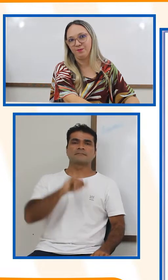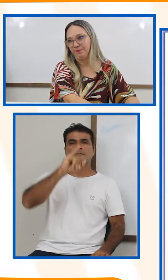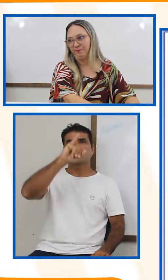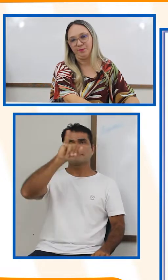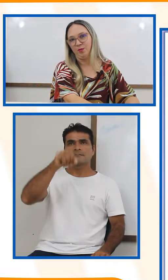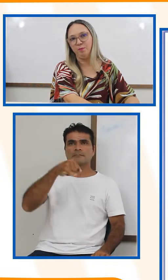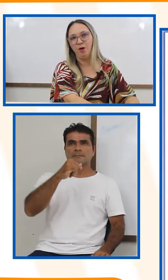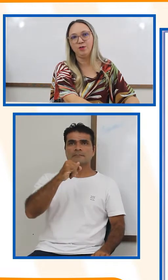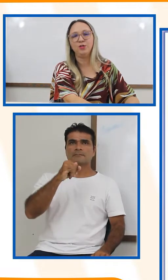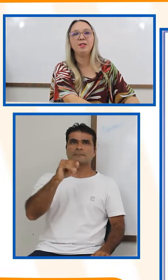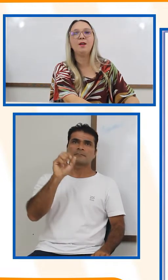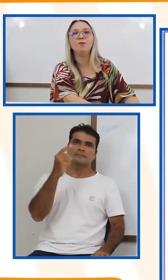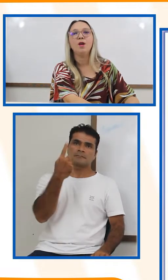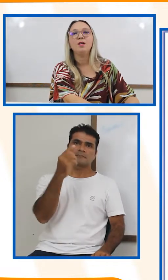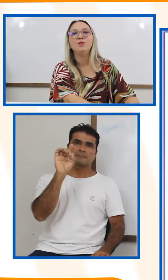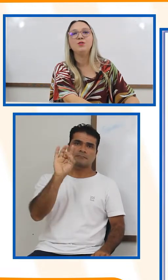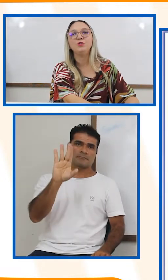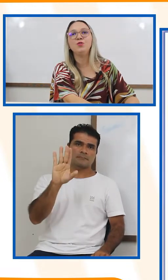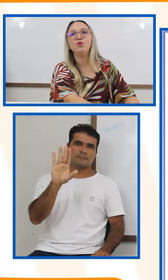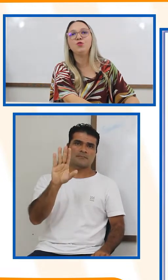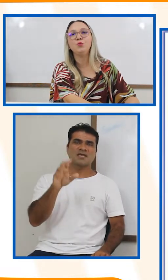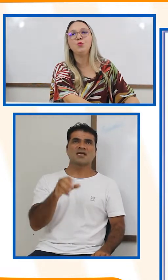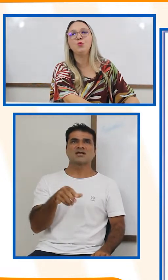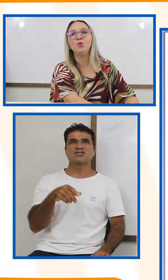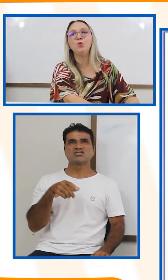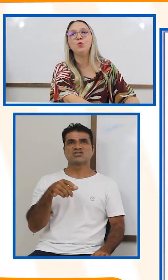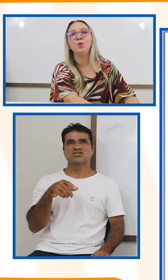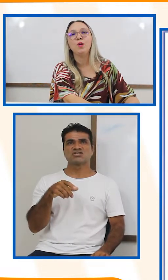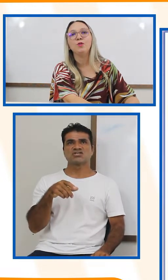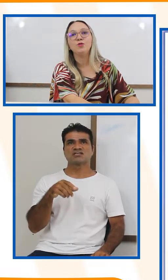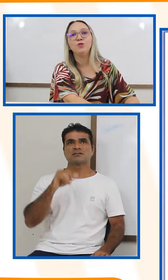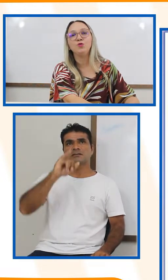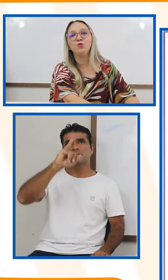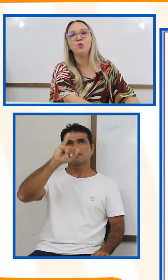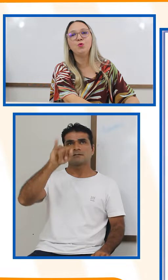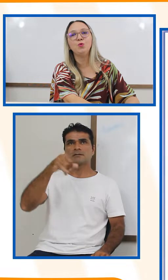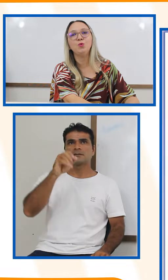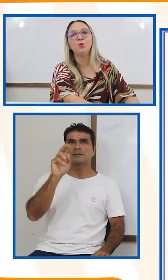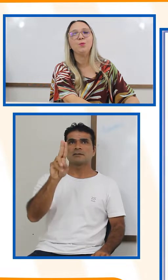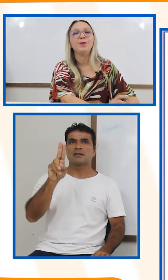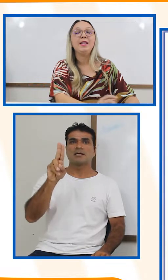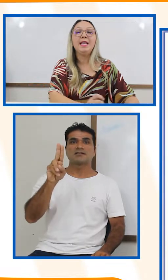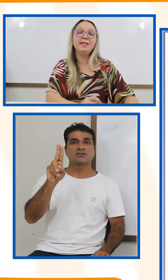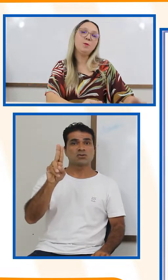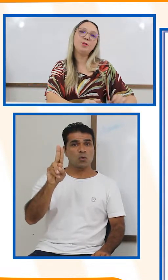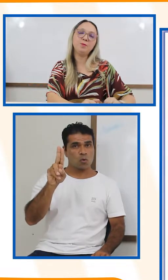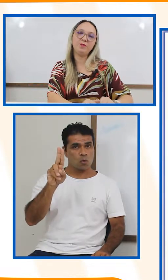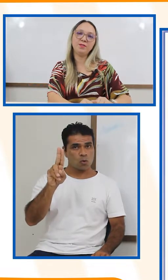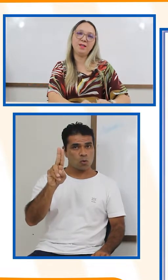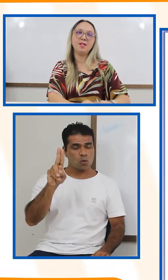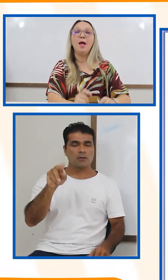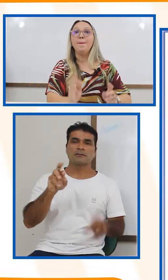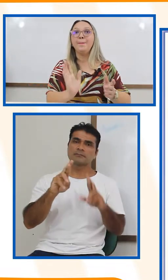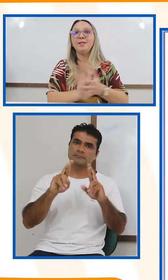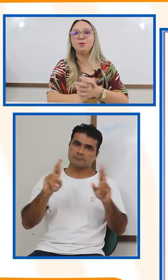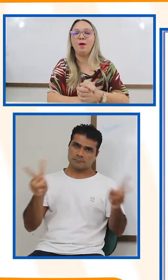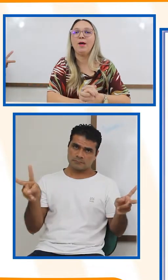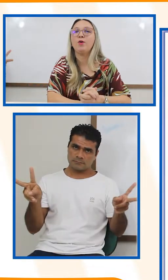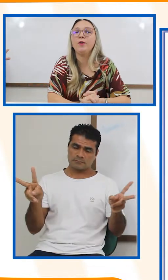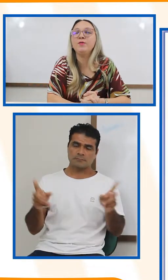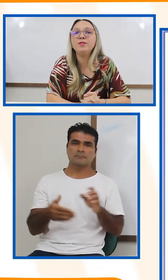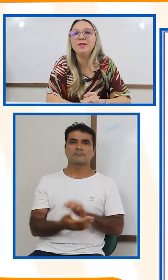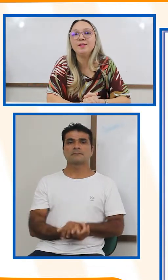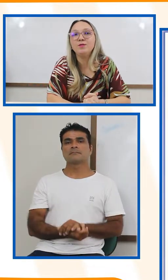z. Não pode. Então, ju. Ju. E aí, se eu pedir pra vocês,